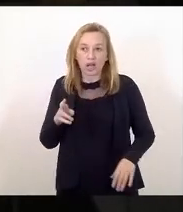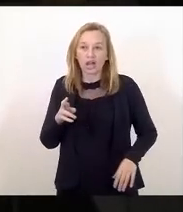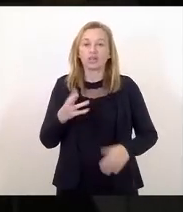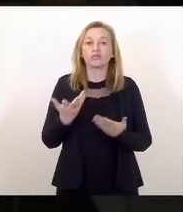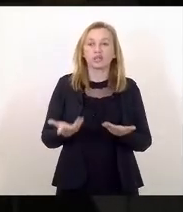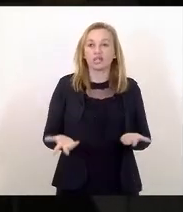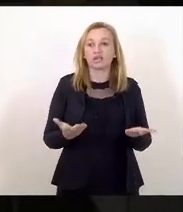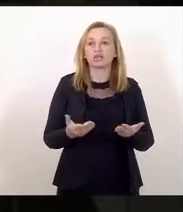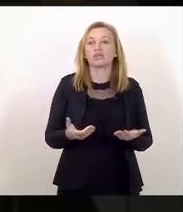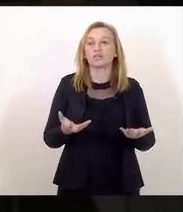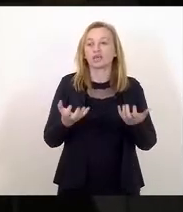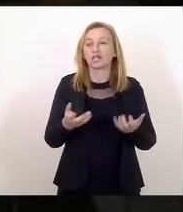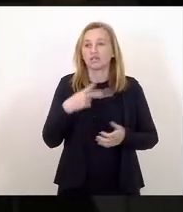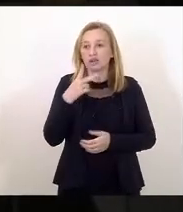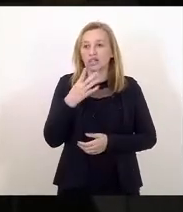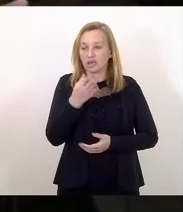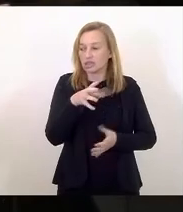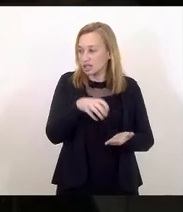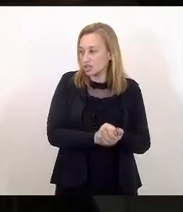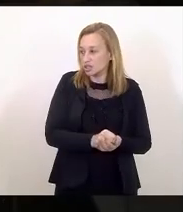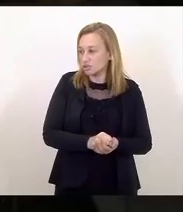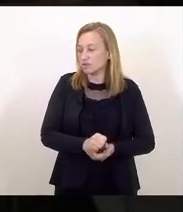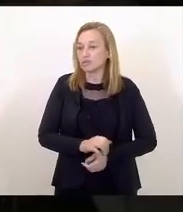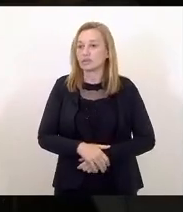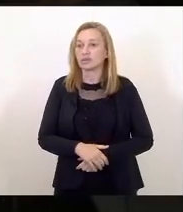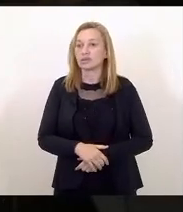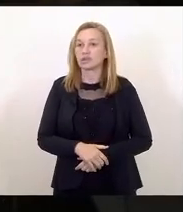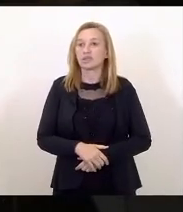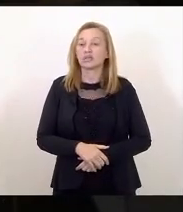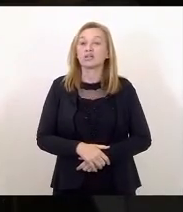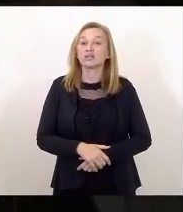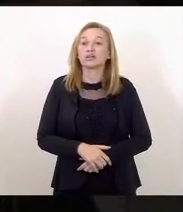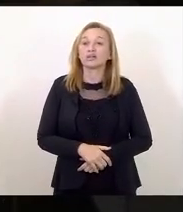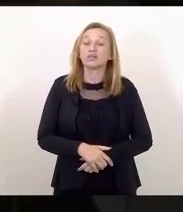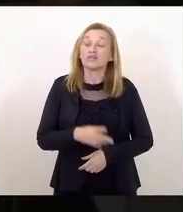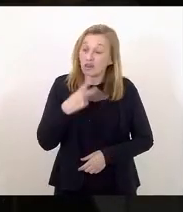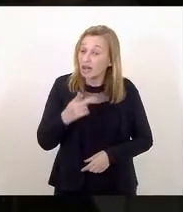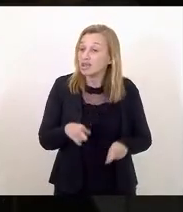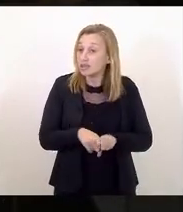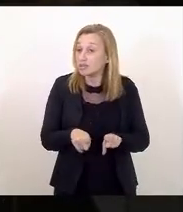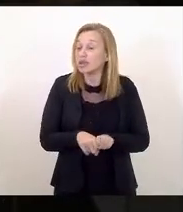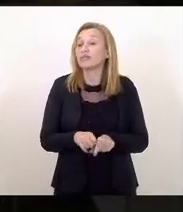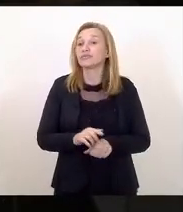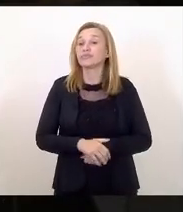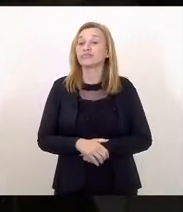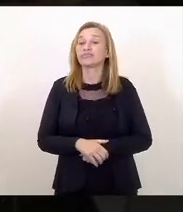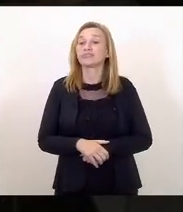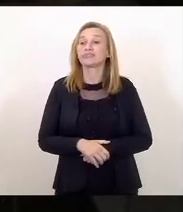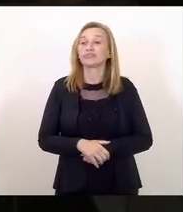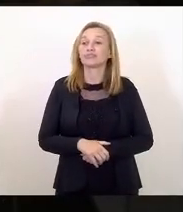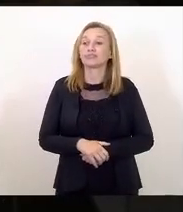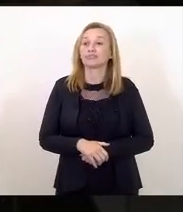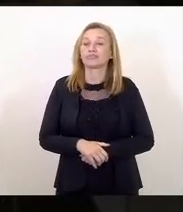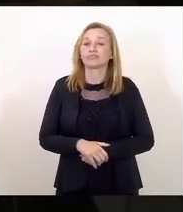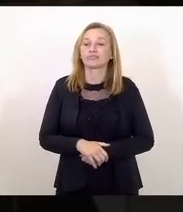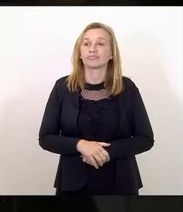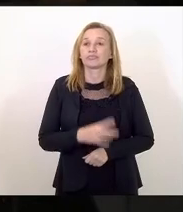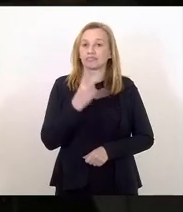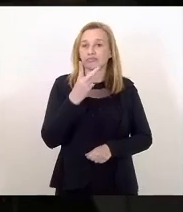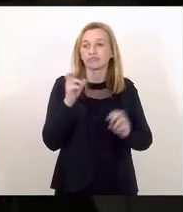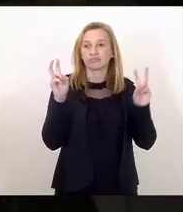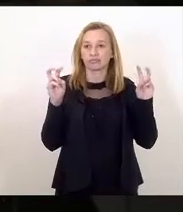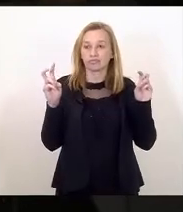relevante, então, queria fazer esse registro. E, do tempo que ainda me resta, introduzir, introduzir apenas dois